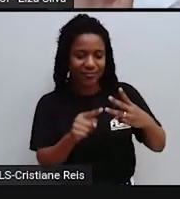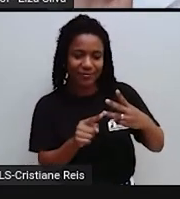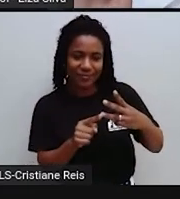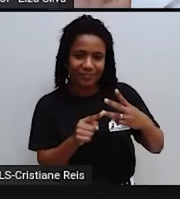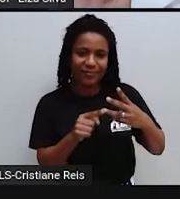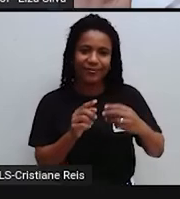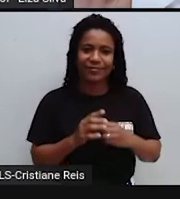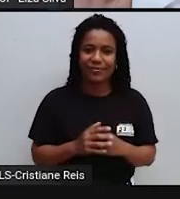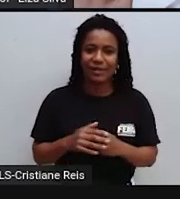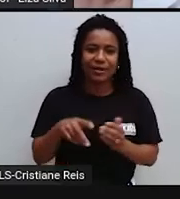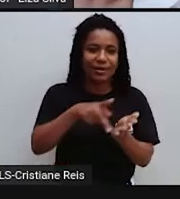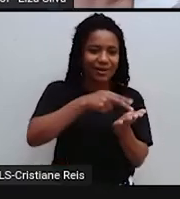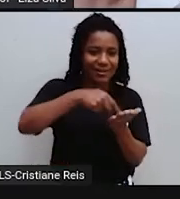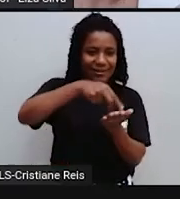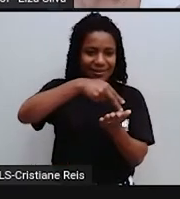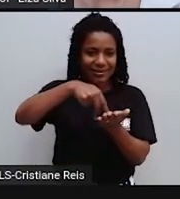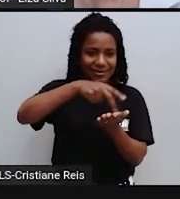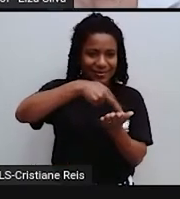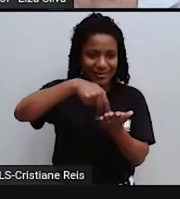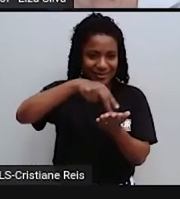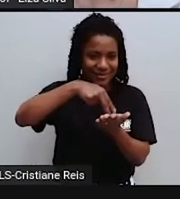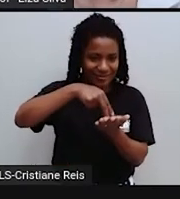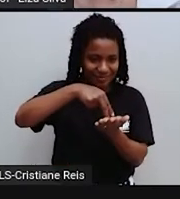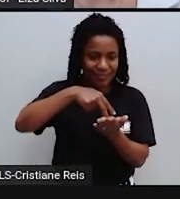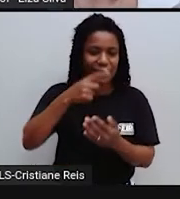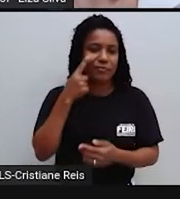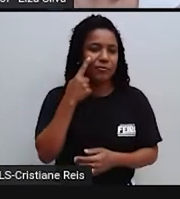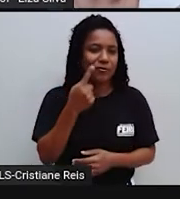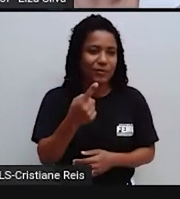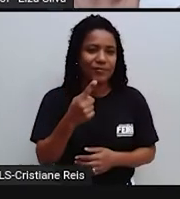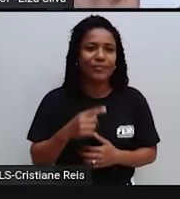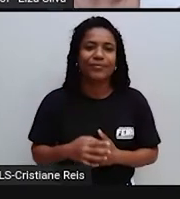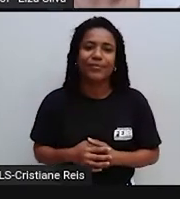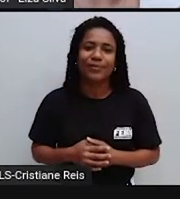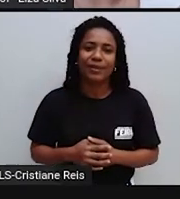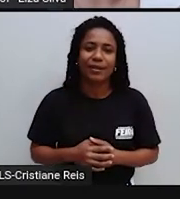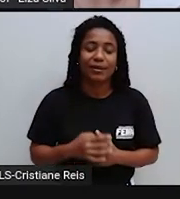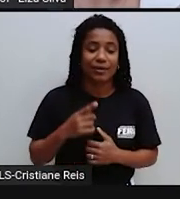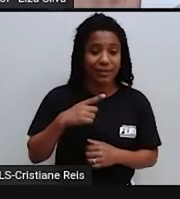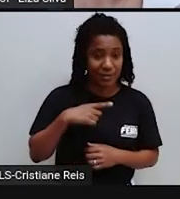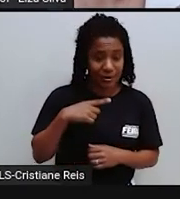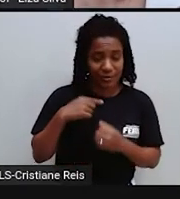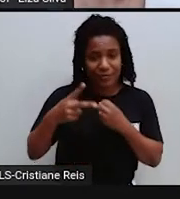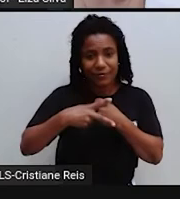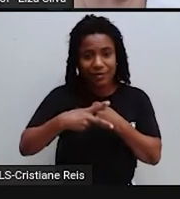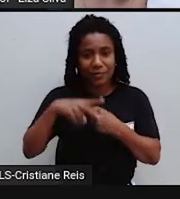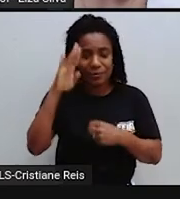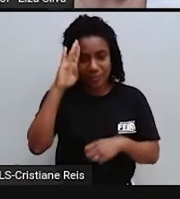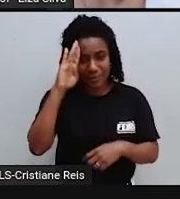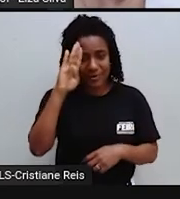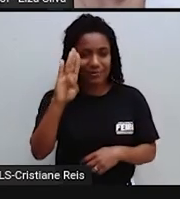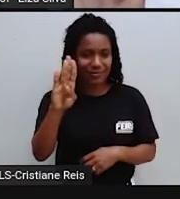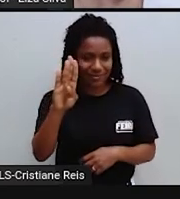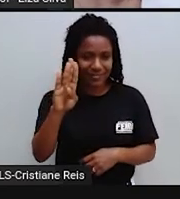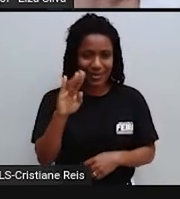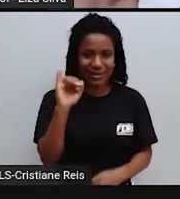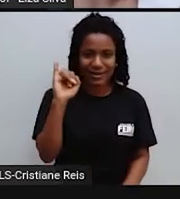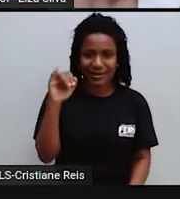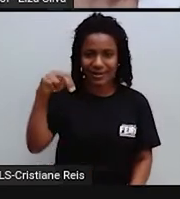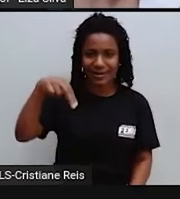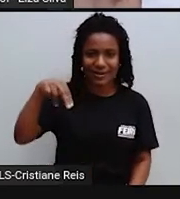significados. Dance, dançar. Então vejamos, logo depois do verbo principal, nós colocamos a terminação